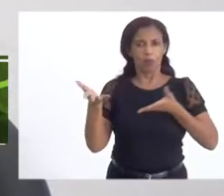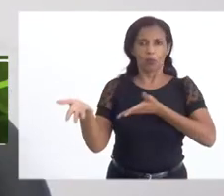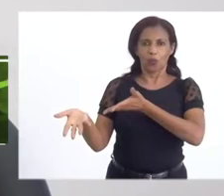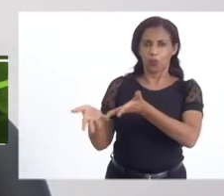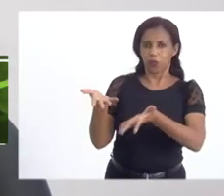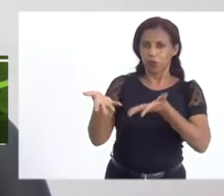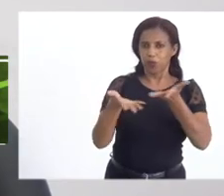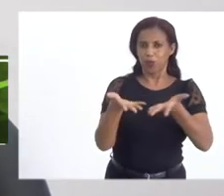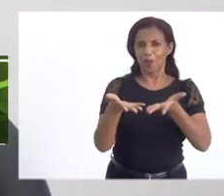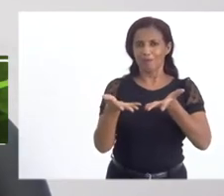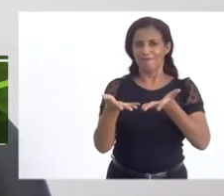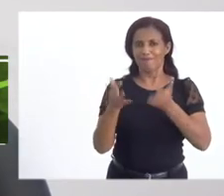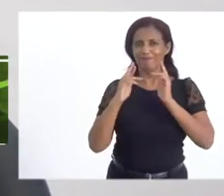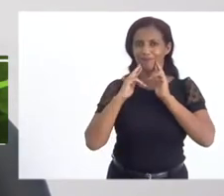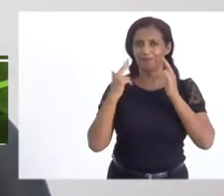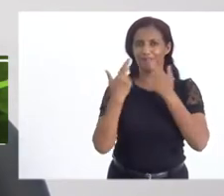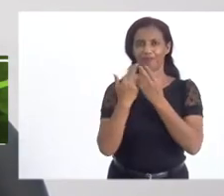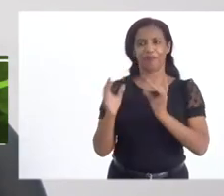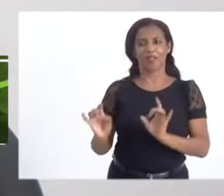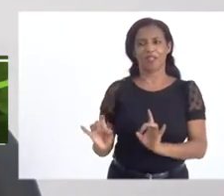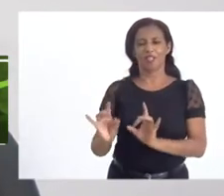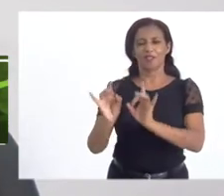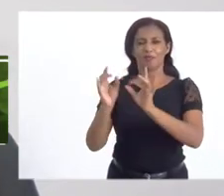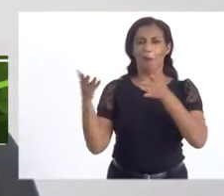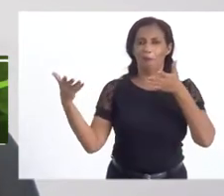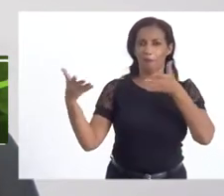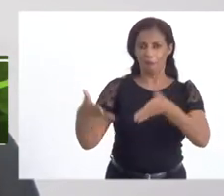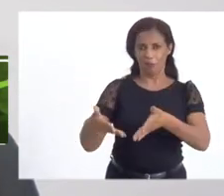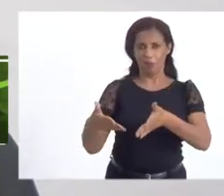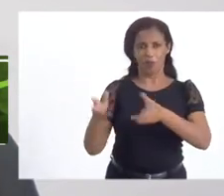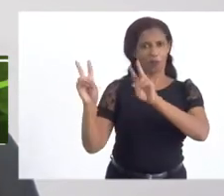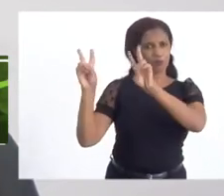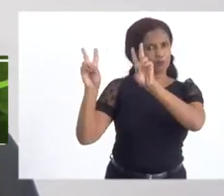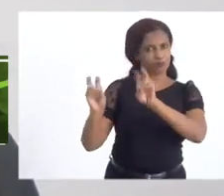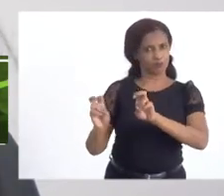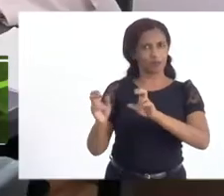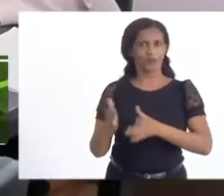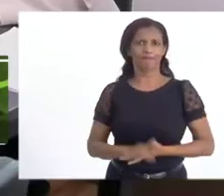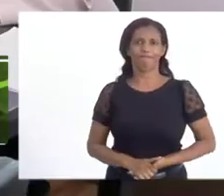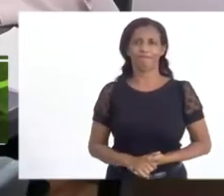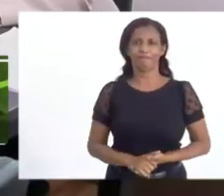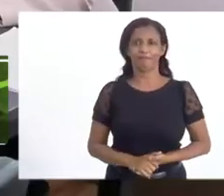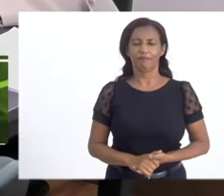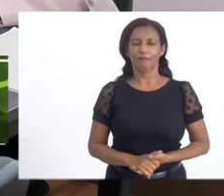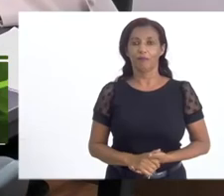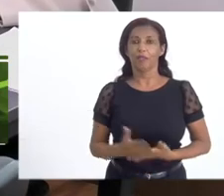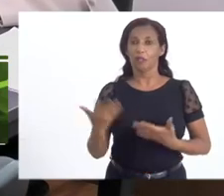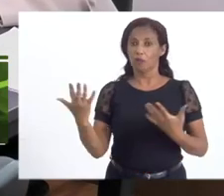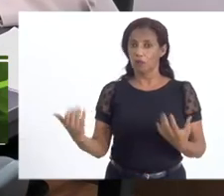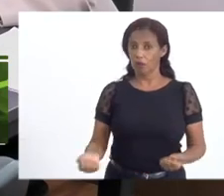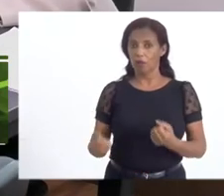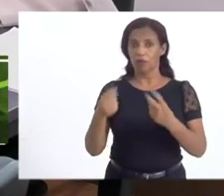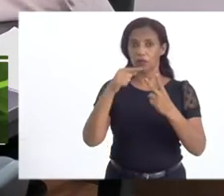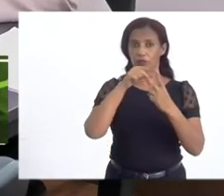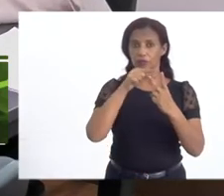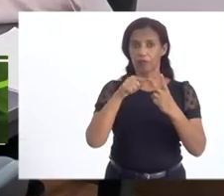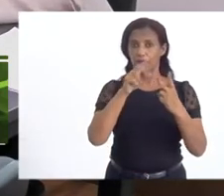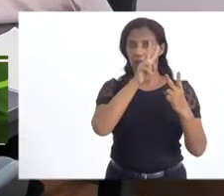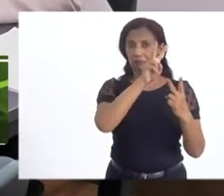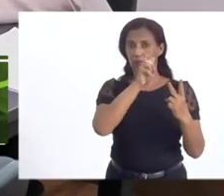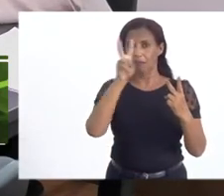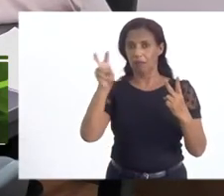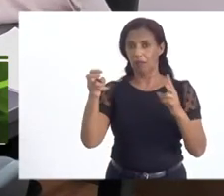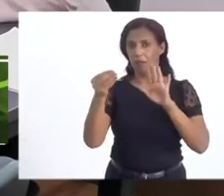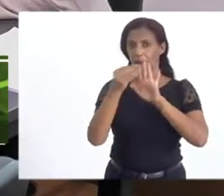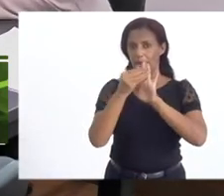Uma reunião especial só para esse assunto, né? Então, Célia, vamos deliberar na próxima reunião esses dois temas para a gente poder